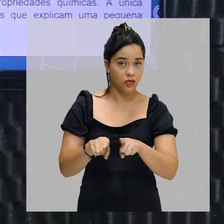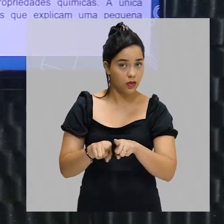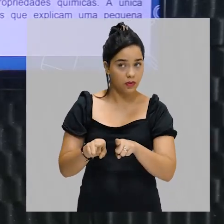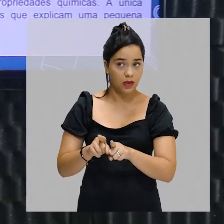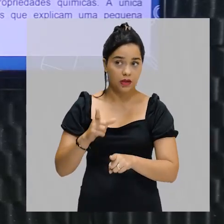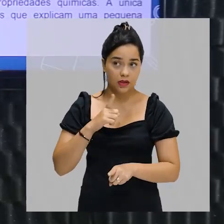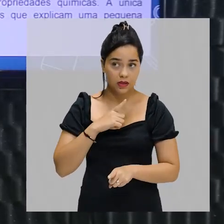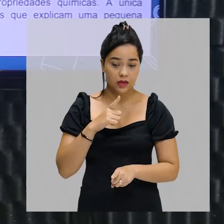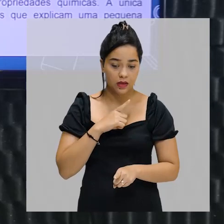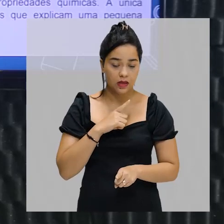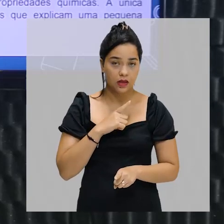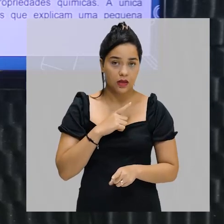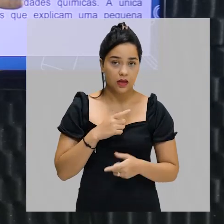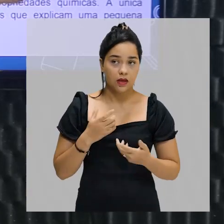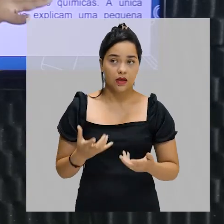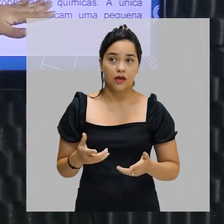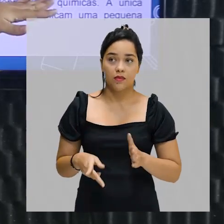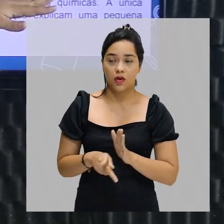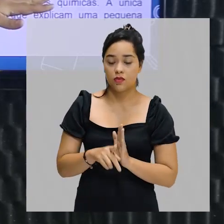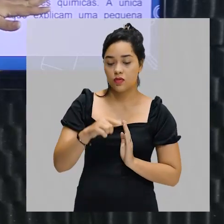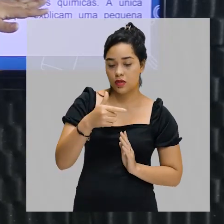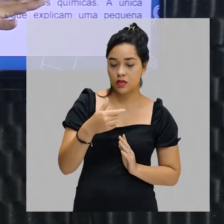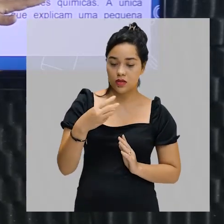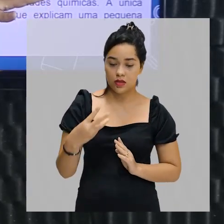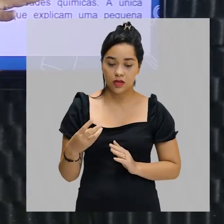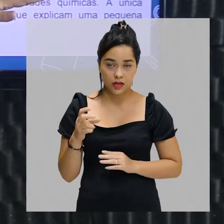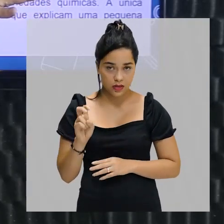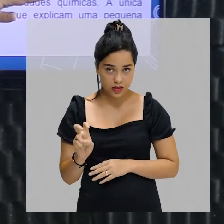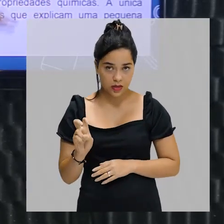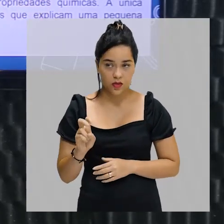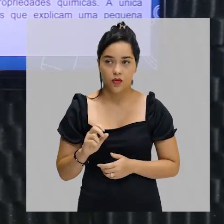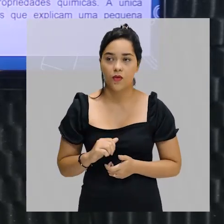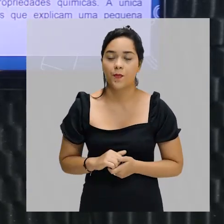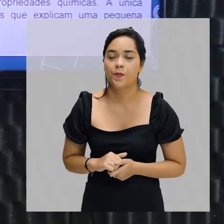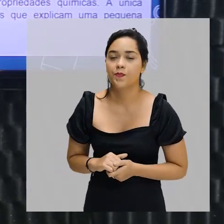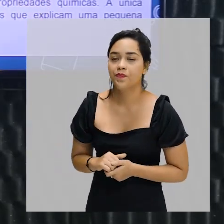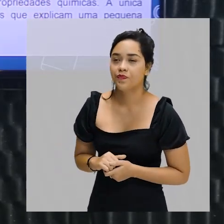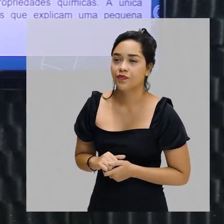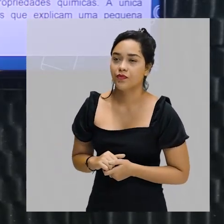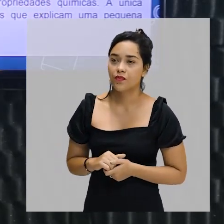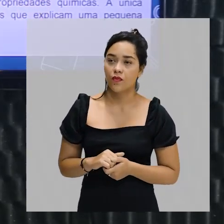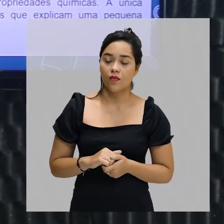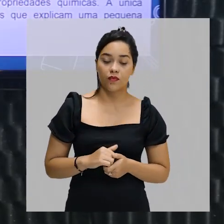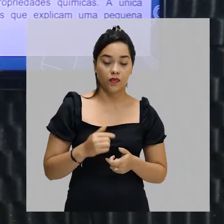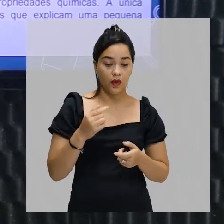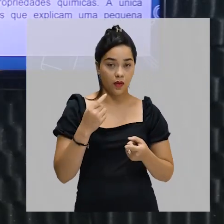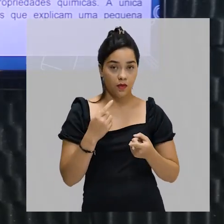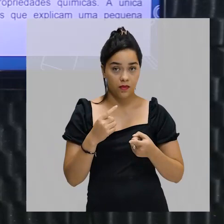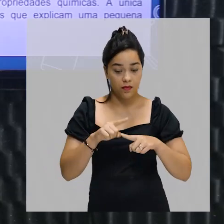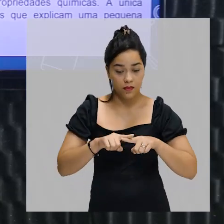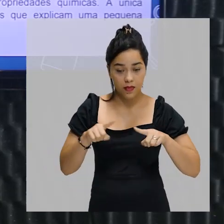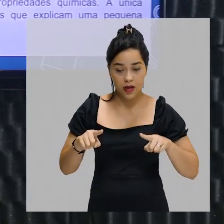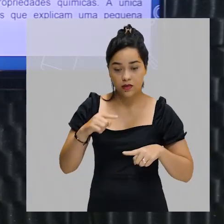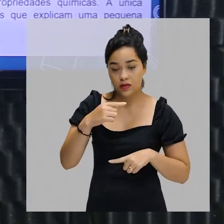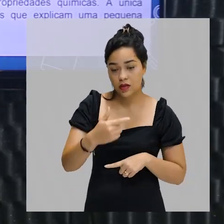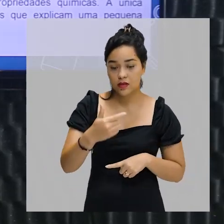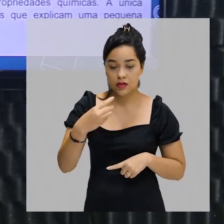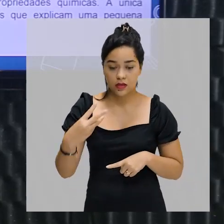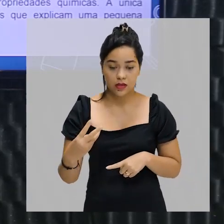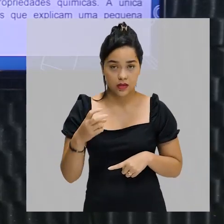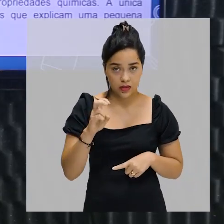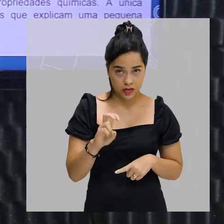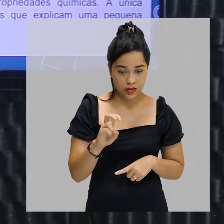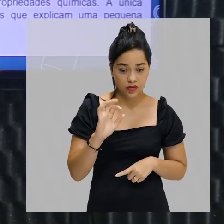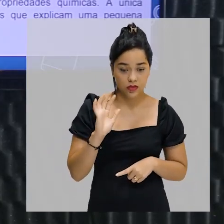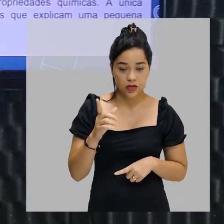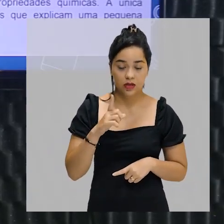pequena parte, pequeníssima parte, é do 235, certo? Porém, o 235